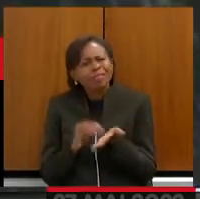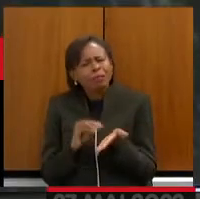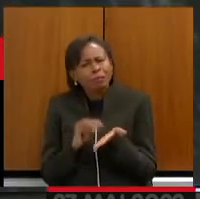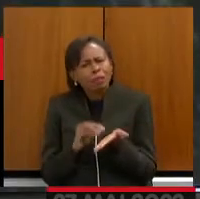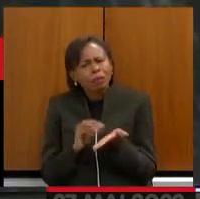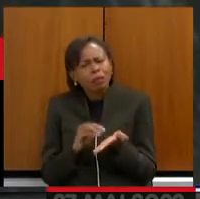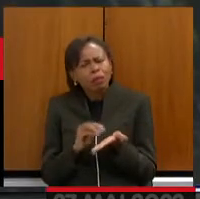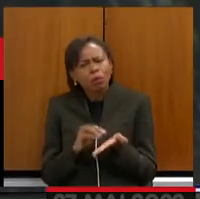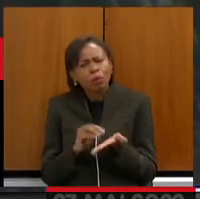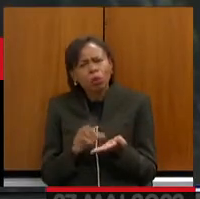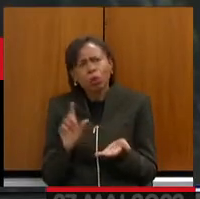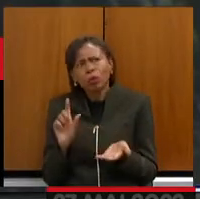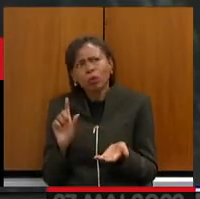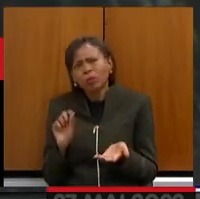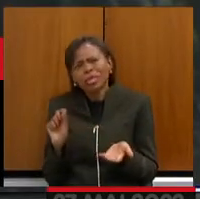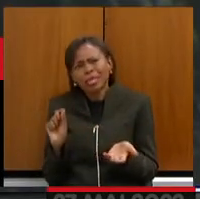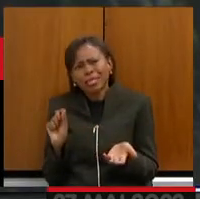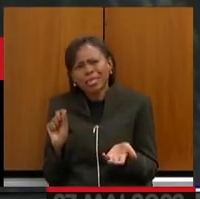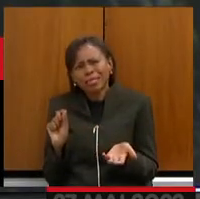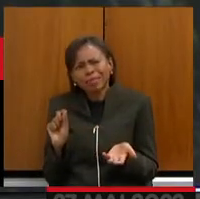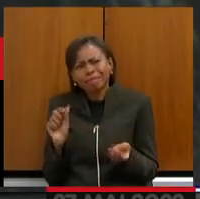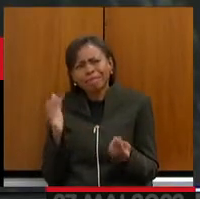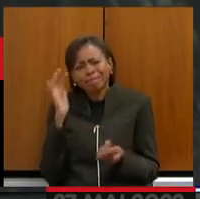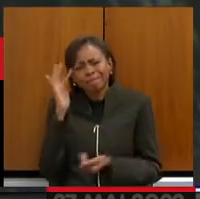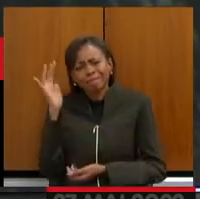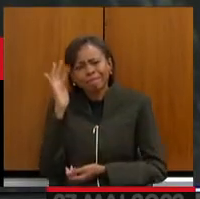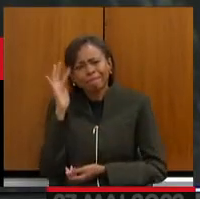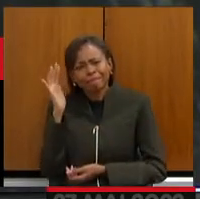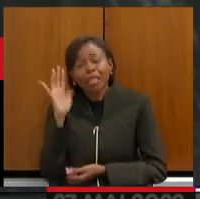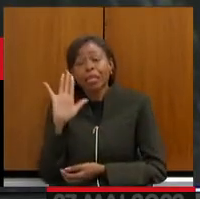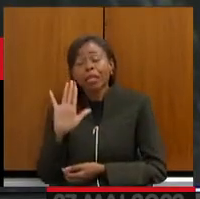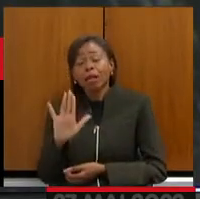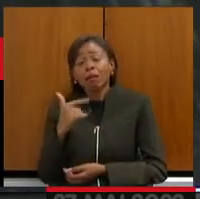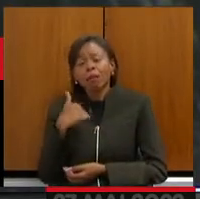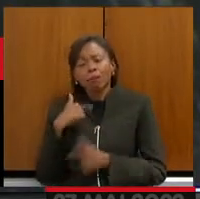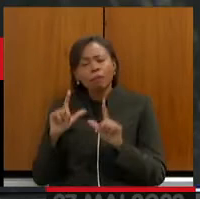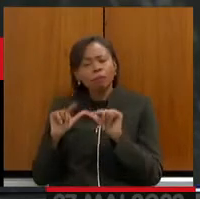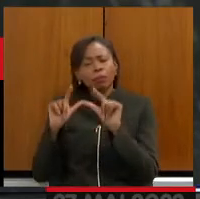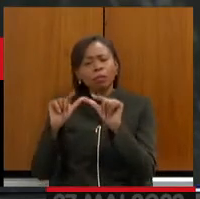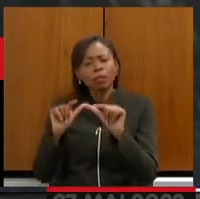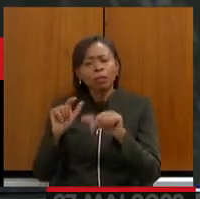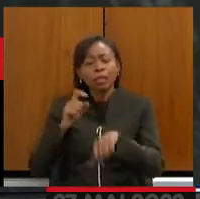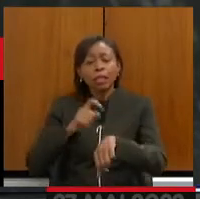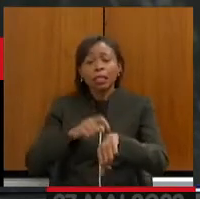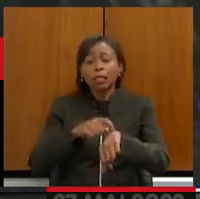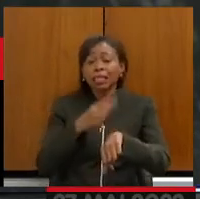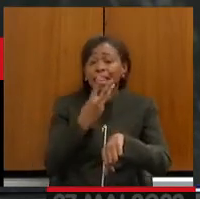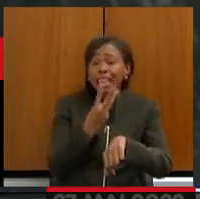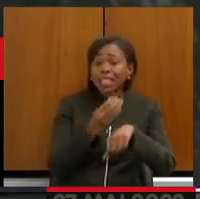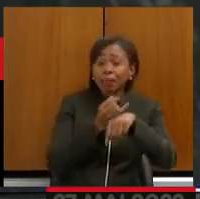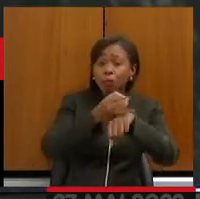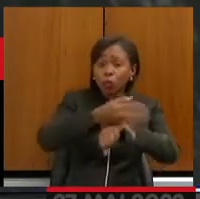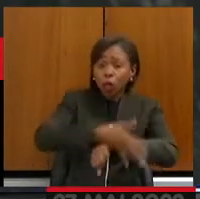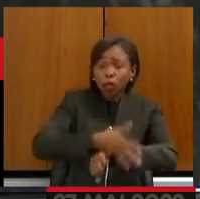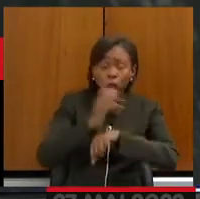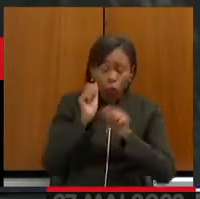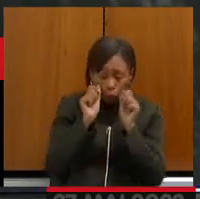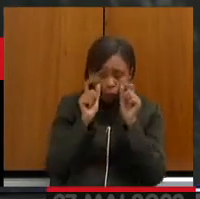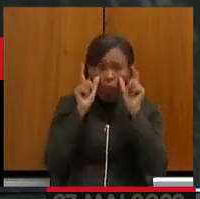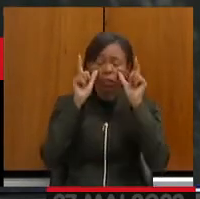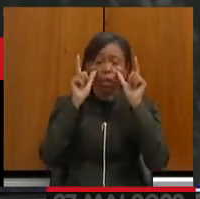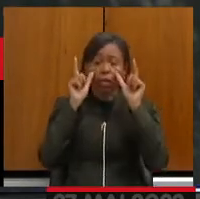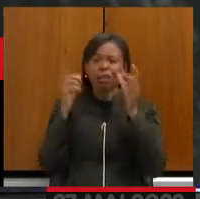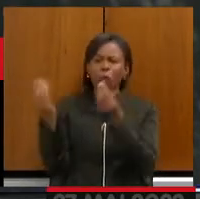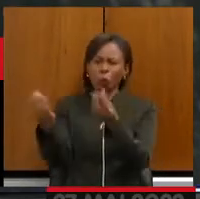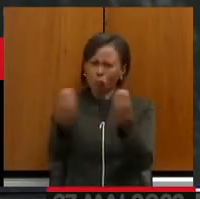falta do quê né viajei acordei as três horas da manhã e como muitas mulheres que estão aqui